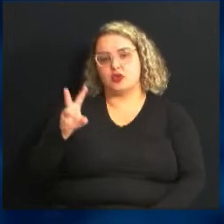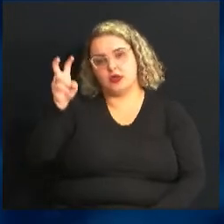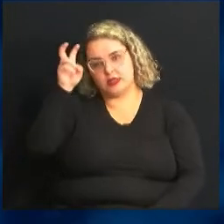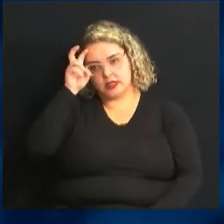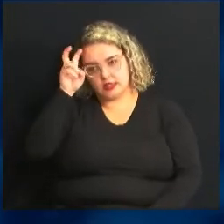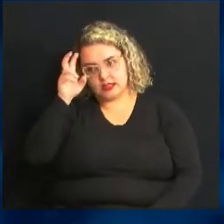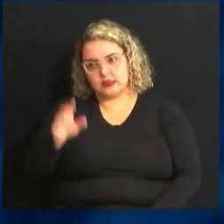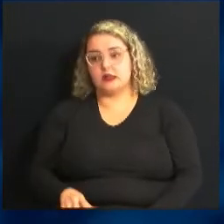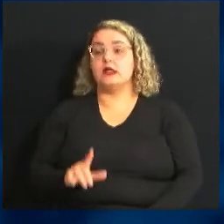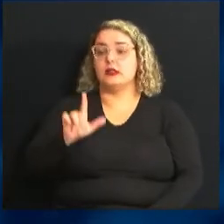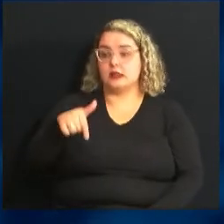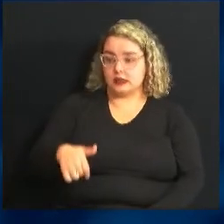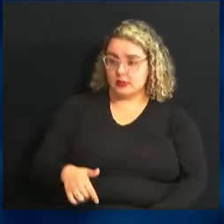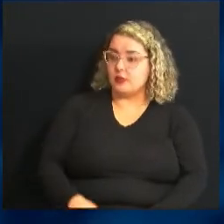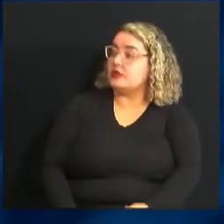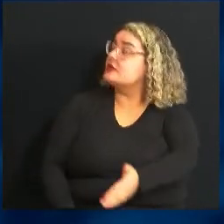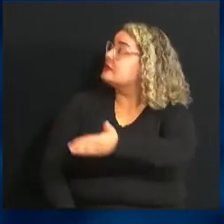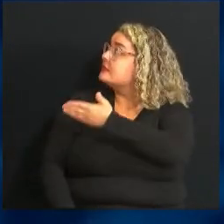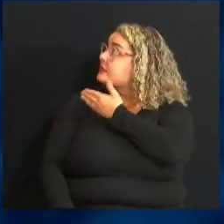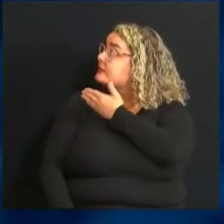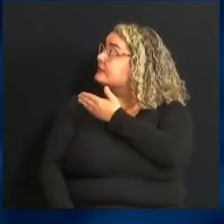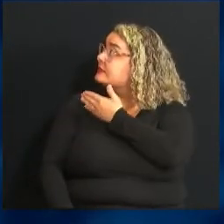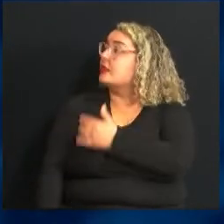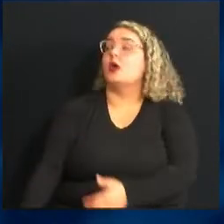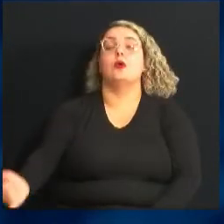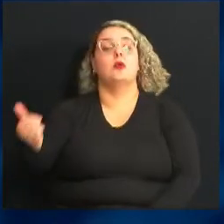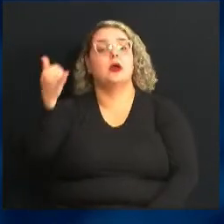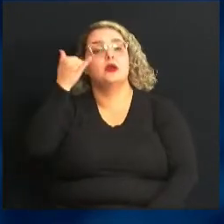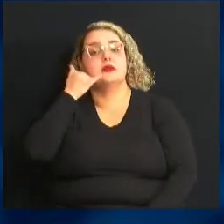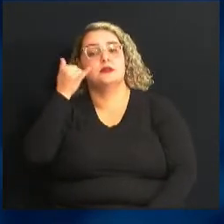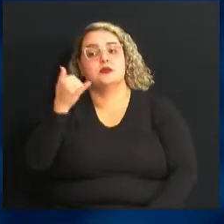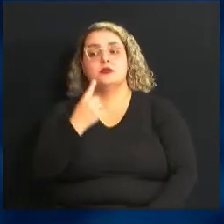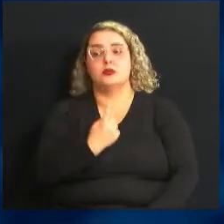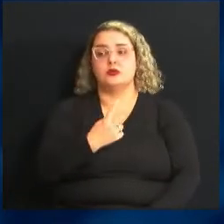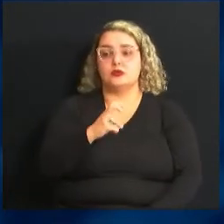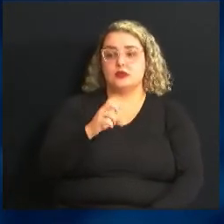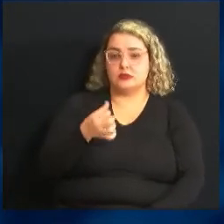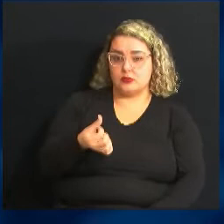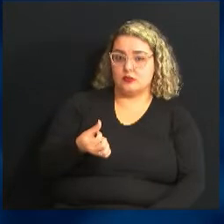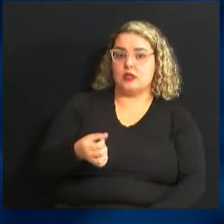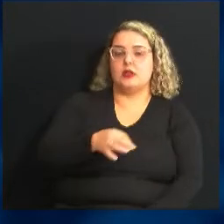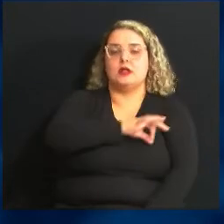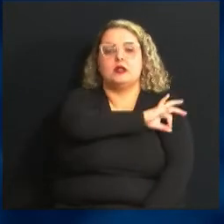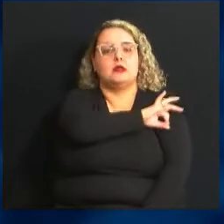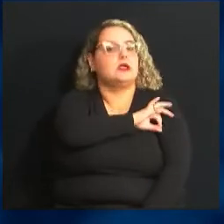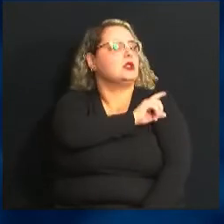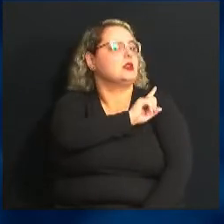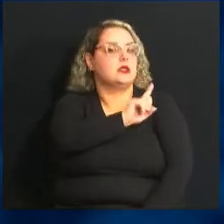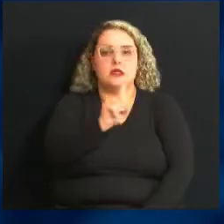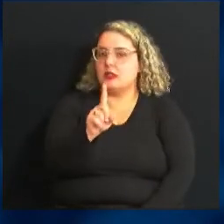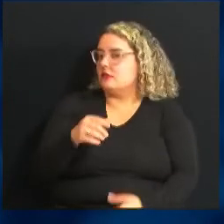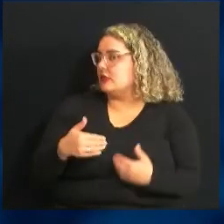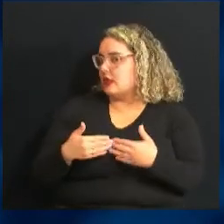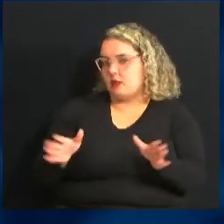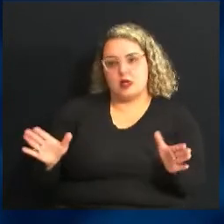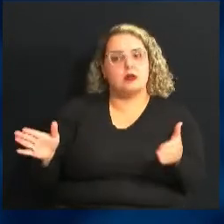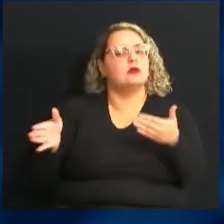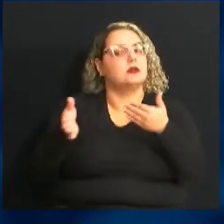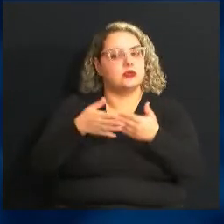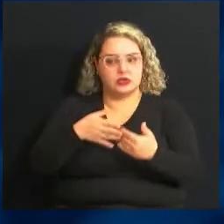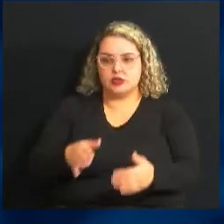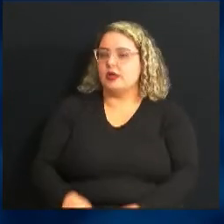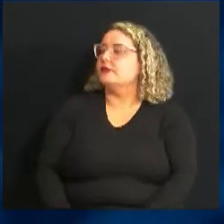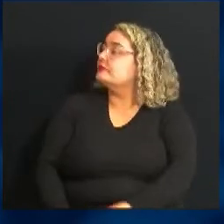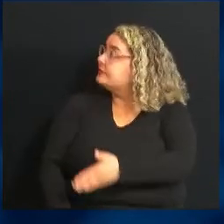Depois nós temos ainda, olha, o atendimento pelo telefone 156 da prefeitura não vai estar funcionando, tudo fechado. Temos